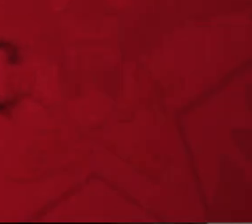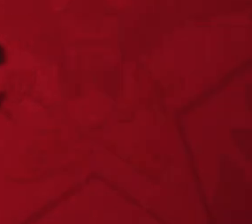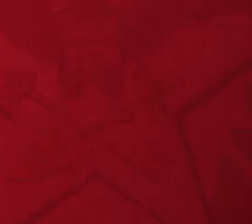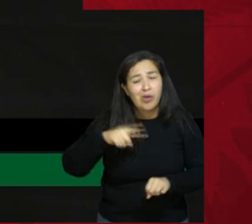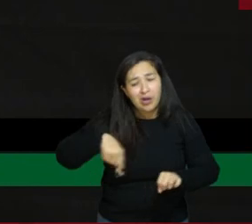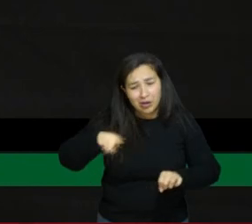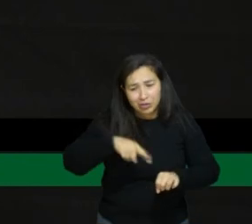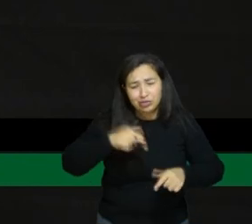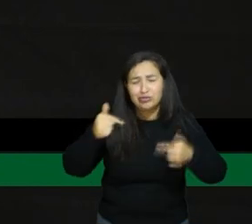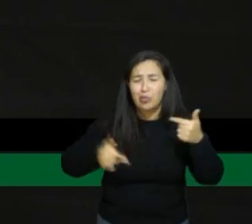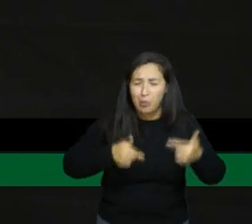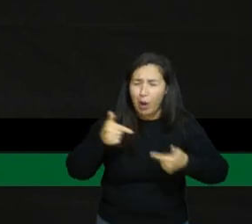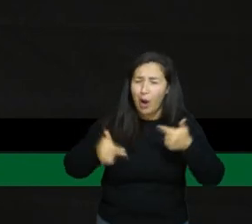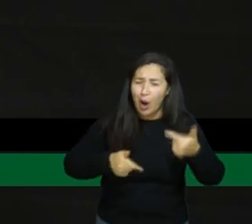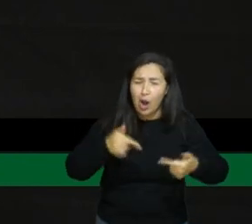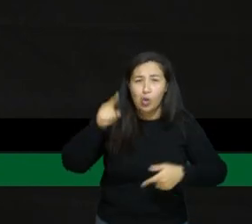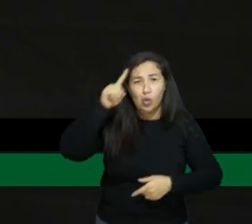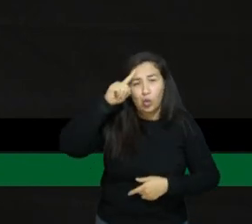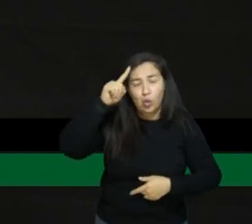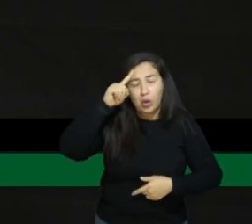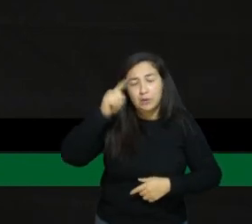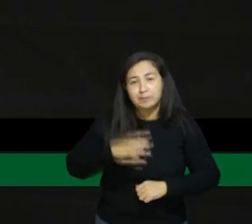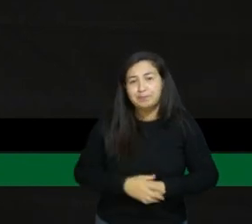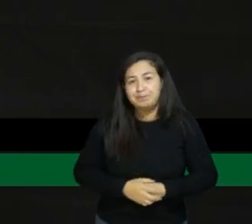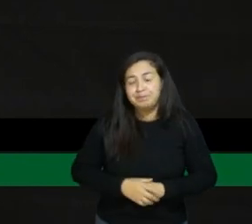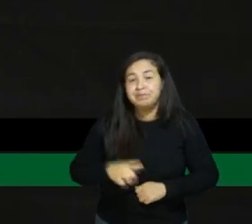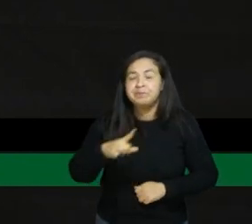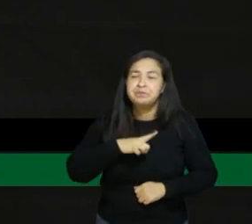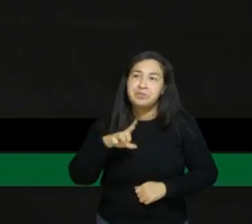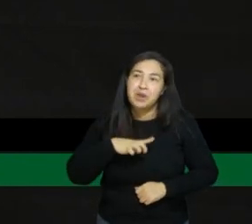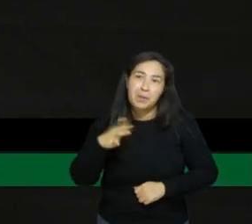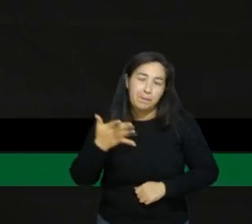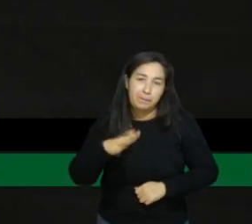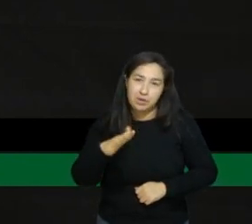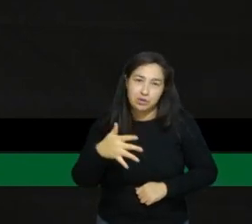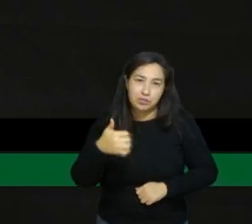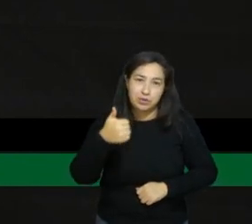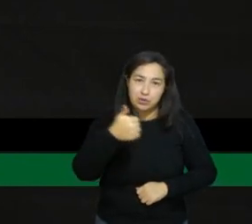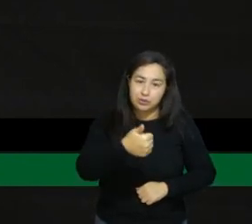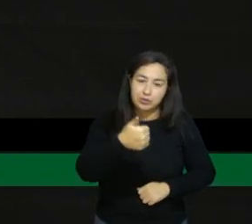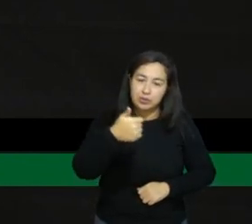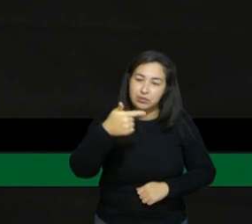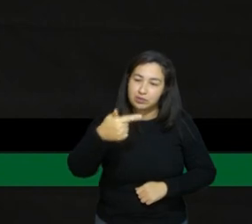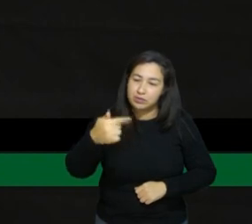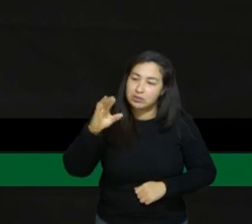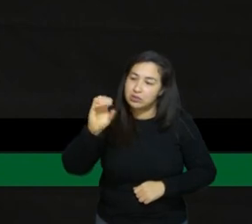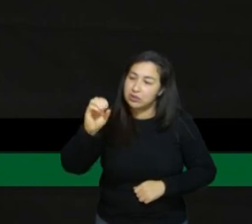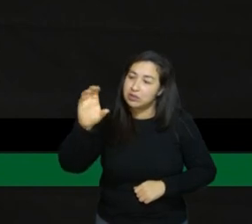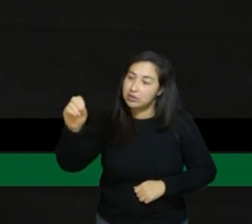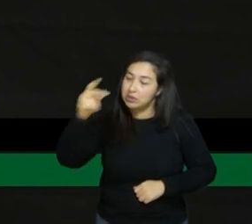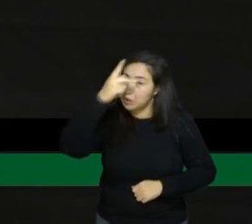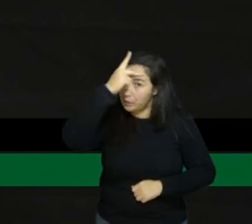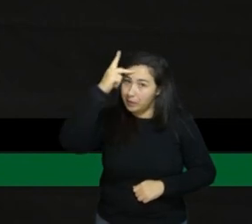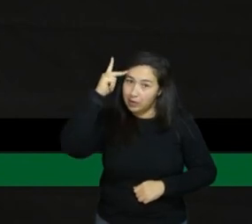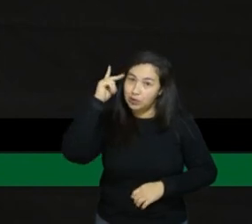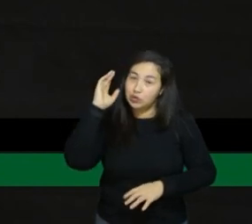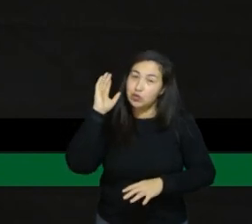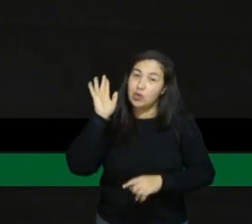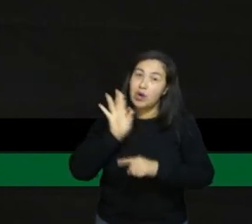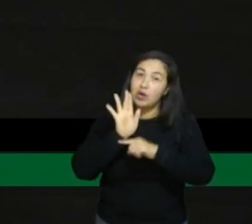jovens. Nós temos um contingente de 1.700 colaboradores,